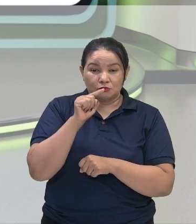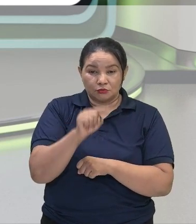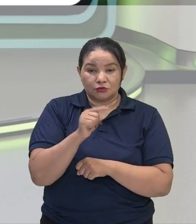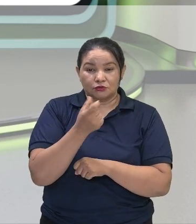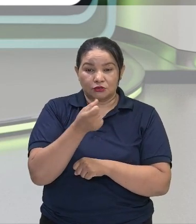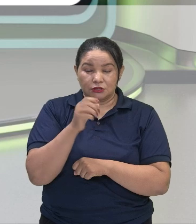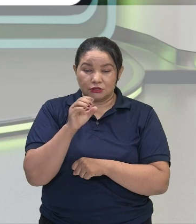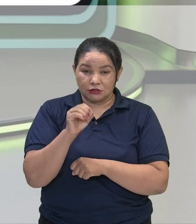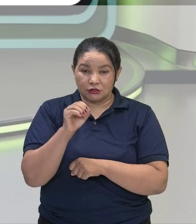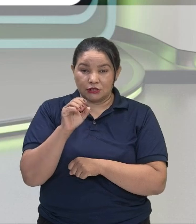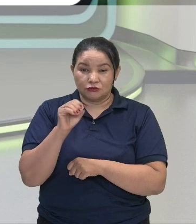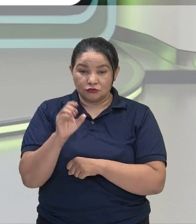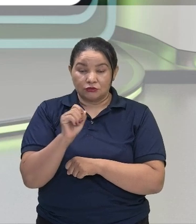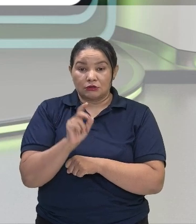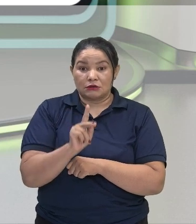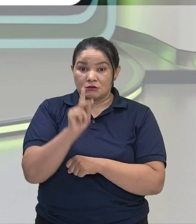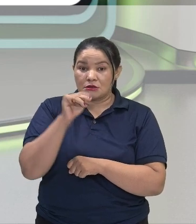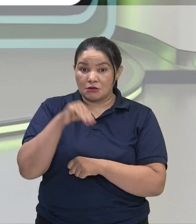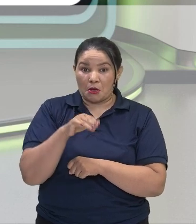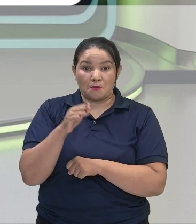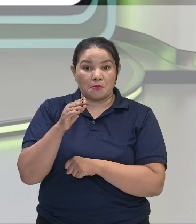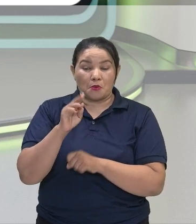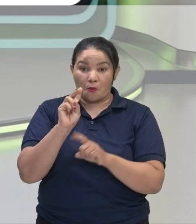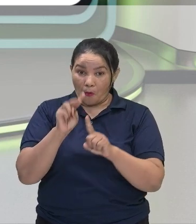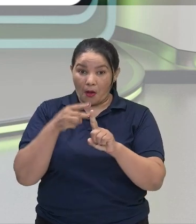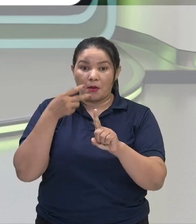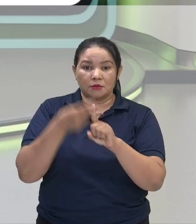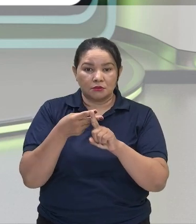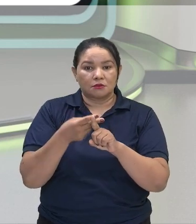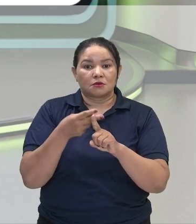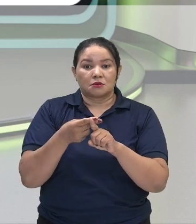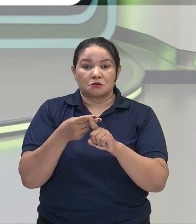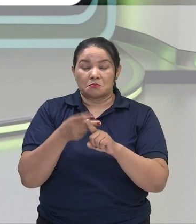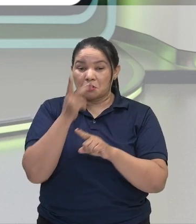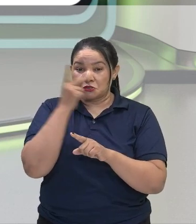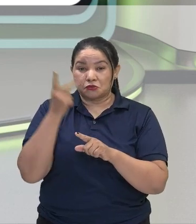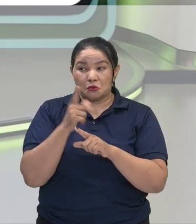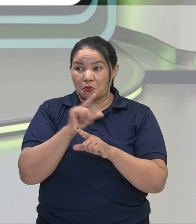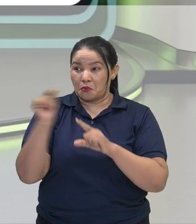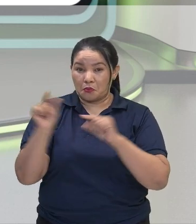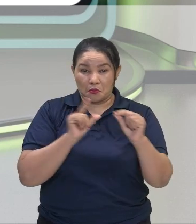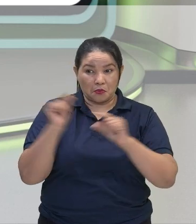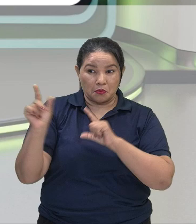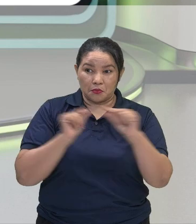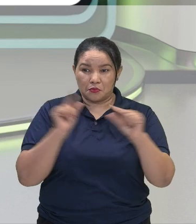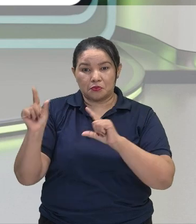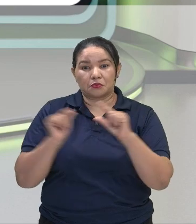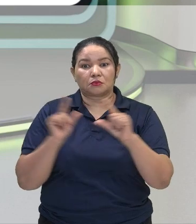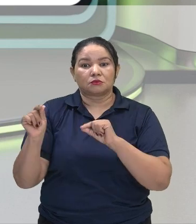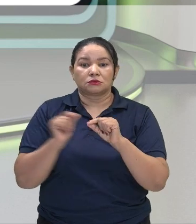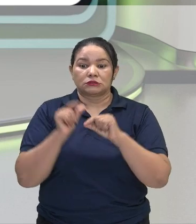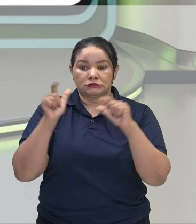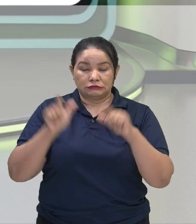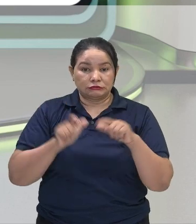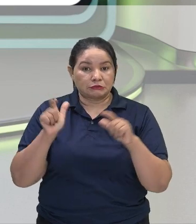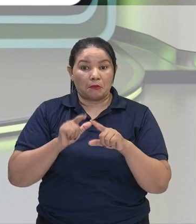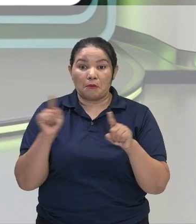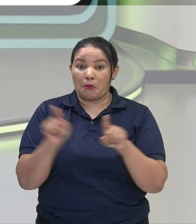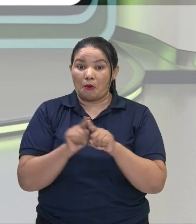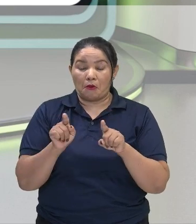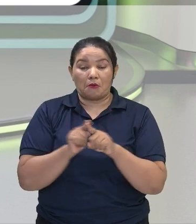2.600 quilômetros quadrados, né, que foram evacuados, ou seja, as pessoas tiveram que ser retiradas daquela área e ela se